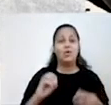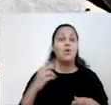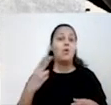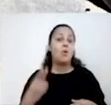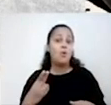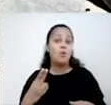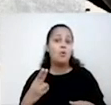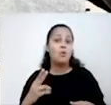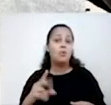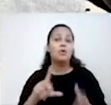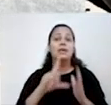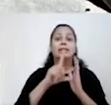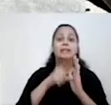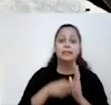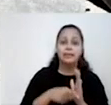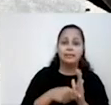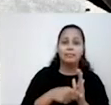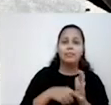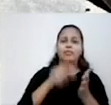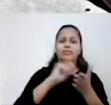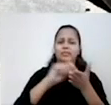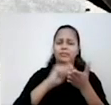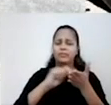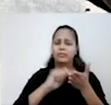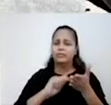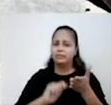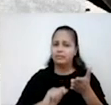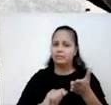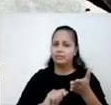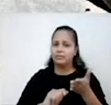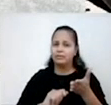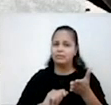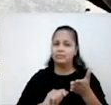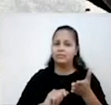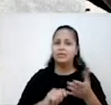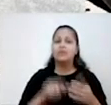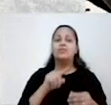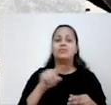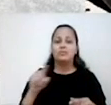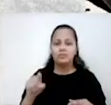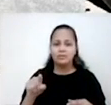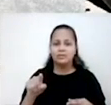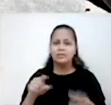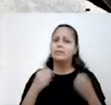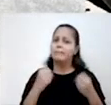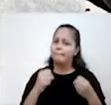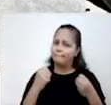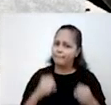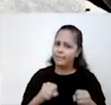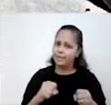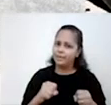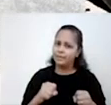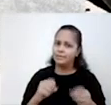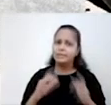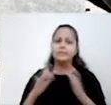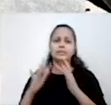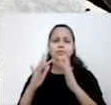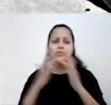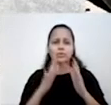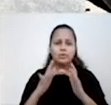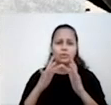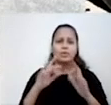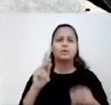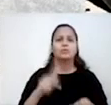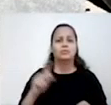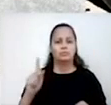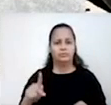exercício ou depois da correção, né, perceber que não era bem o que vocês tinham achado, vocês devem entrar em contato